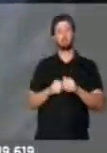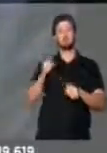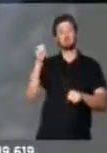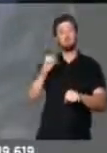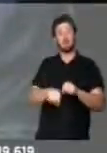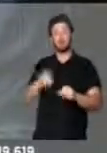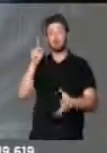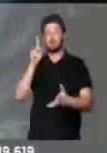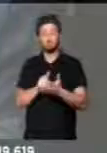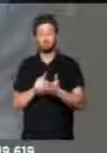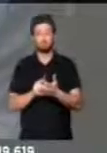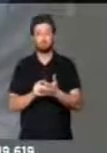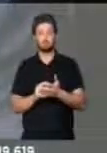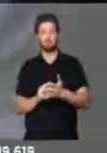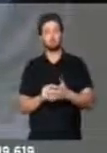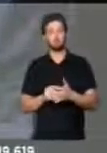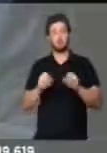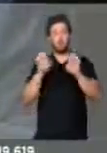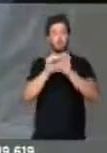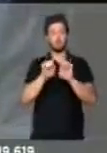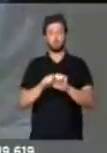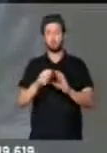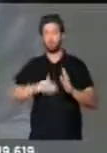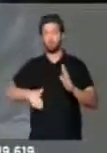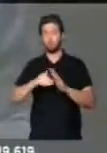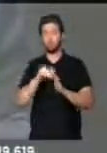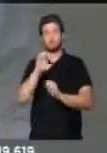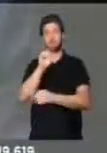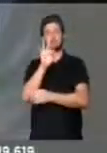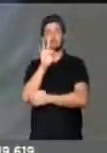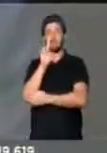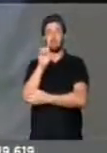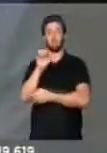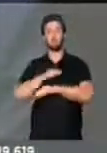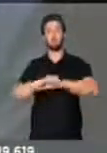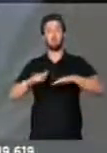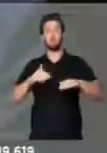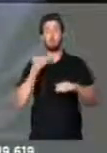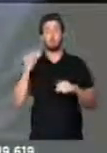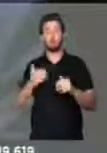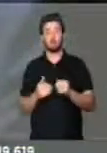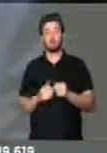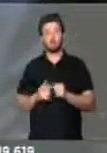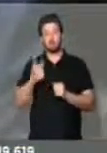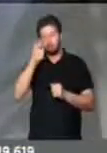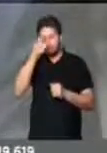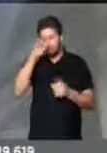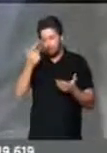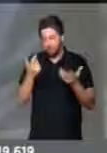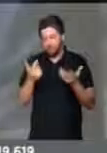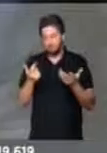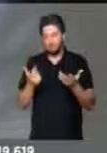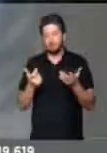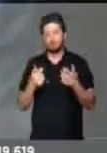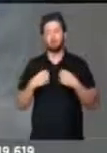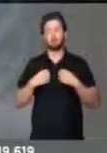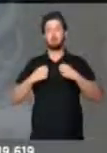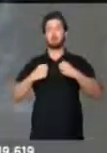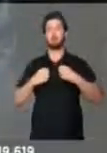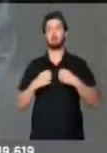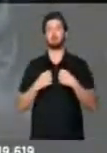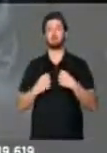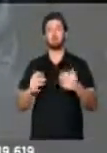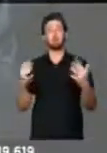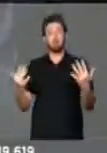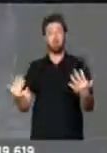culminância com a desestruturação total do Estado brasileiro. É uma lógica para